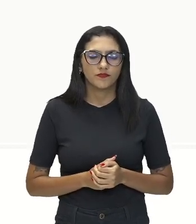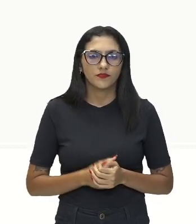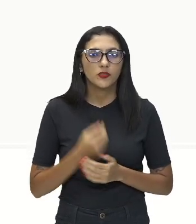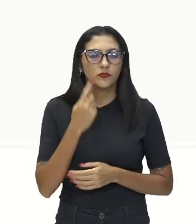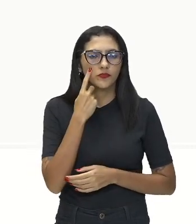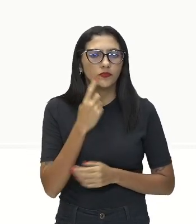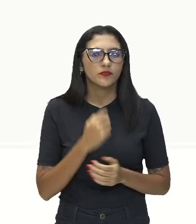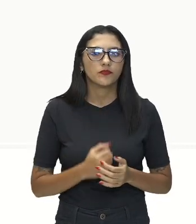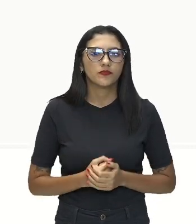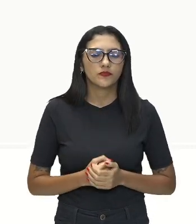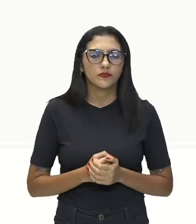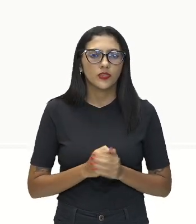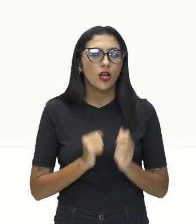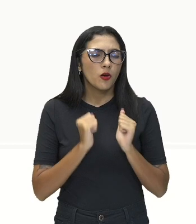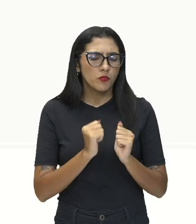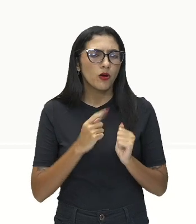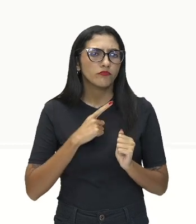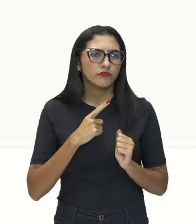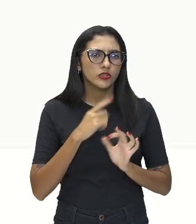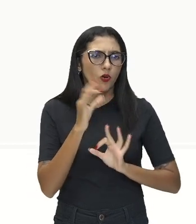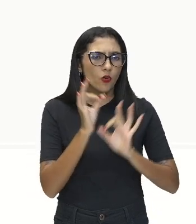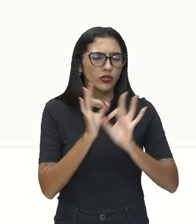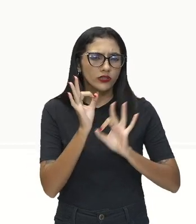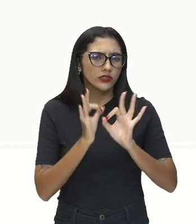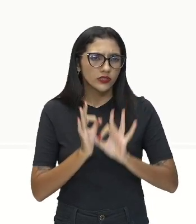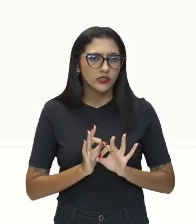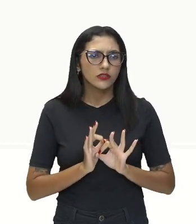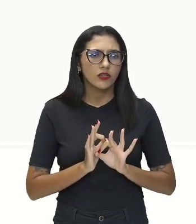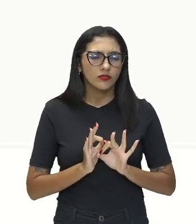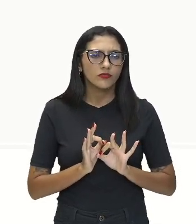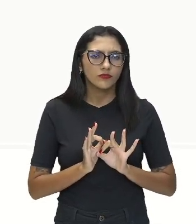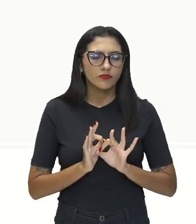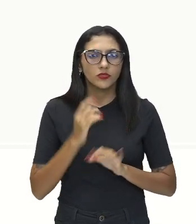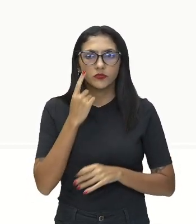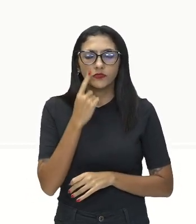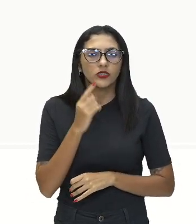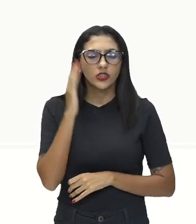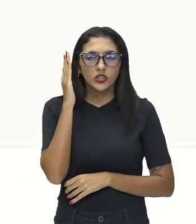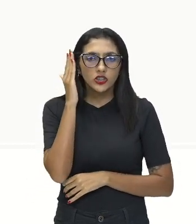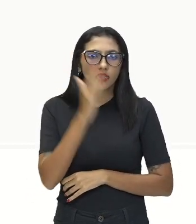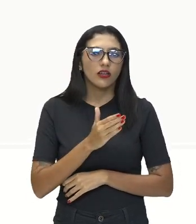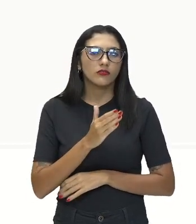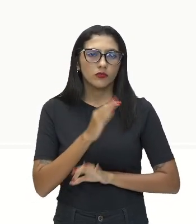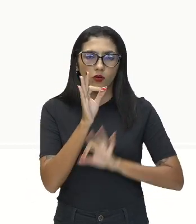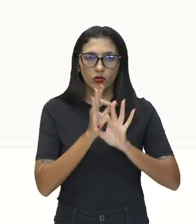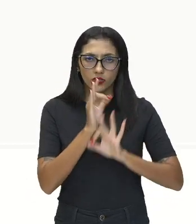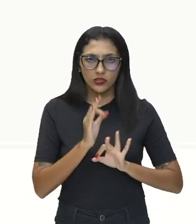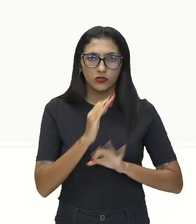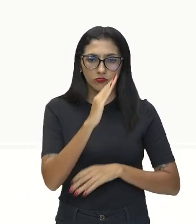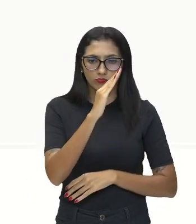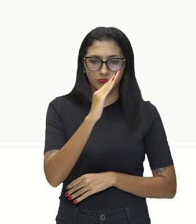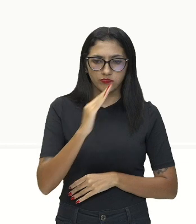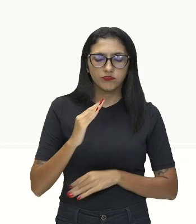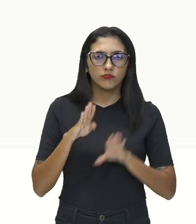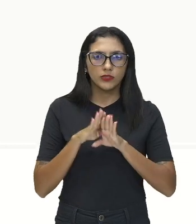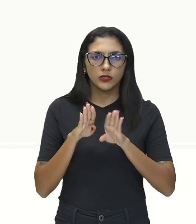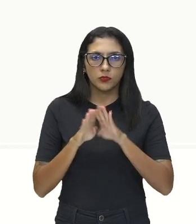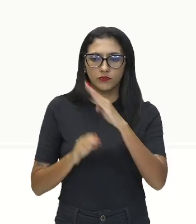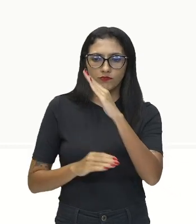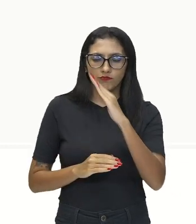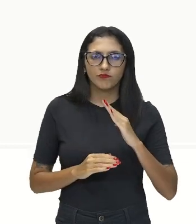Podemos fazer aqui, para economizar espaço, vamos logo calcular aqui as diagonais principais, né? A